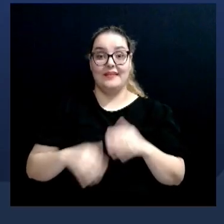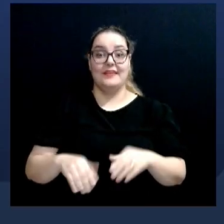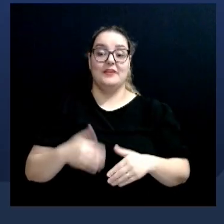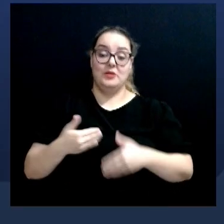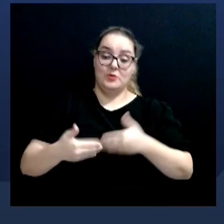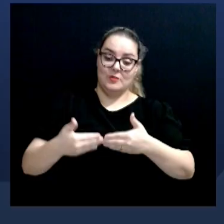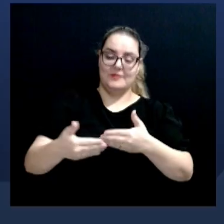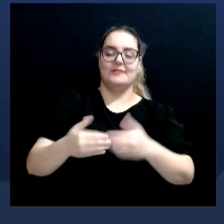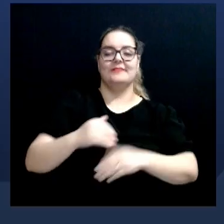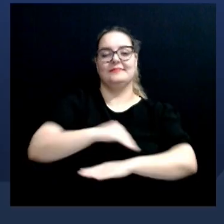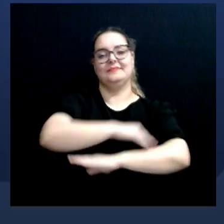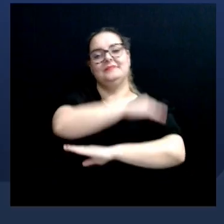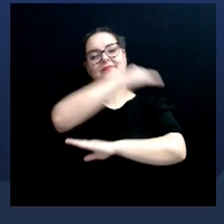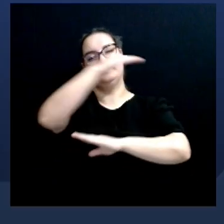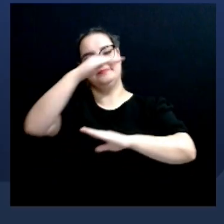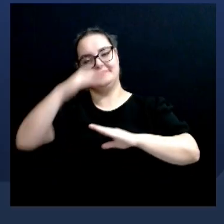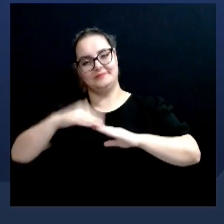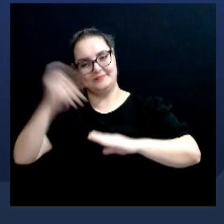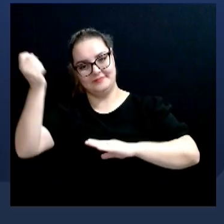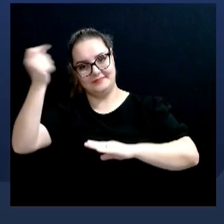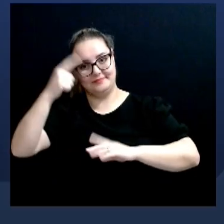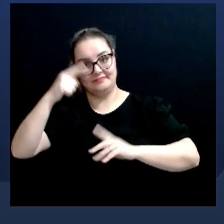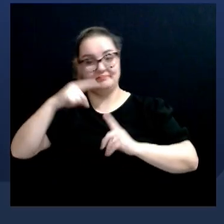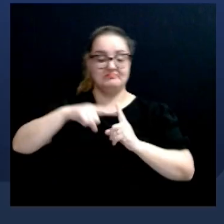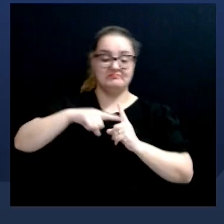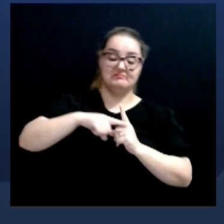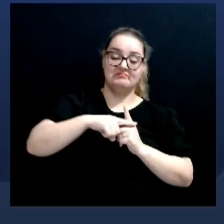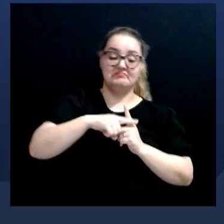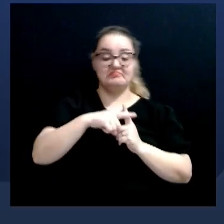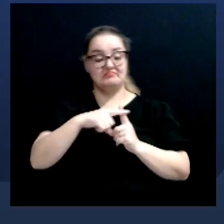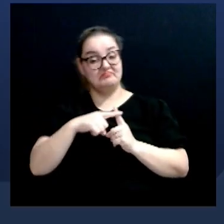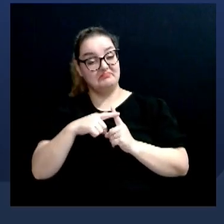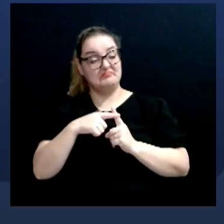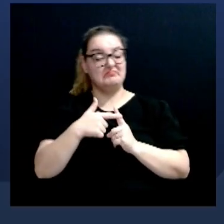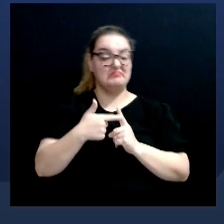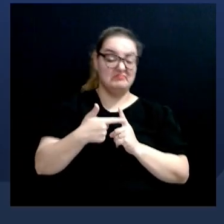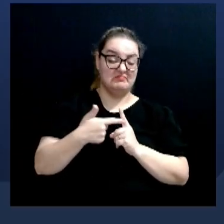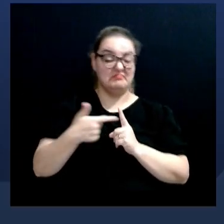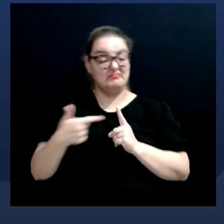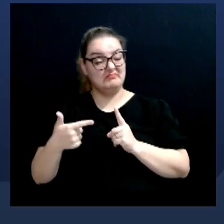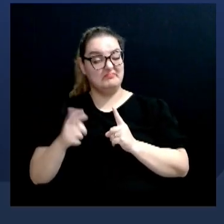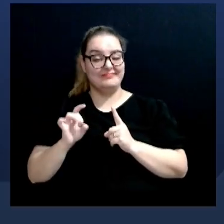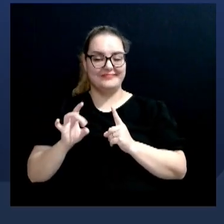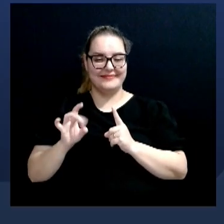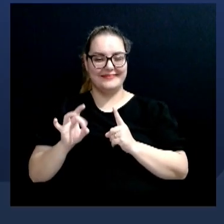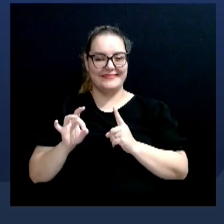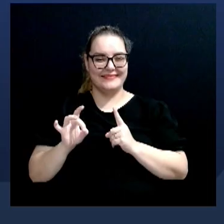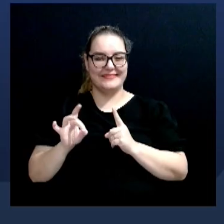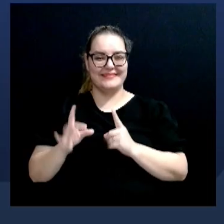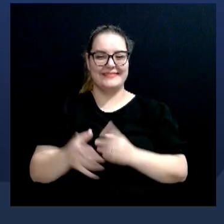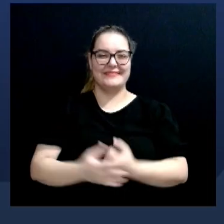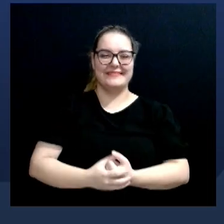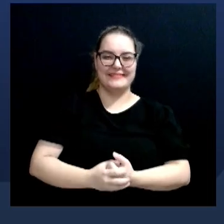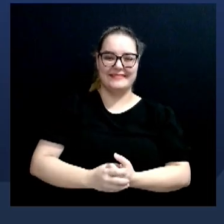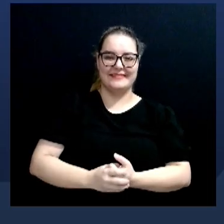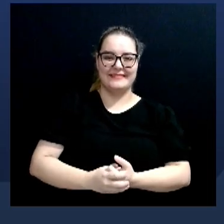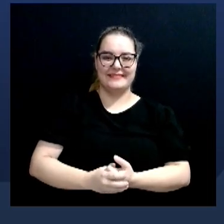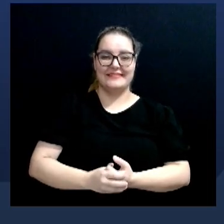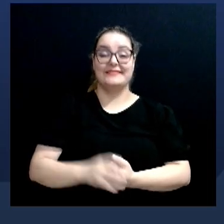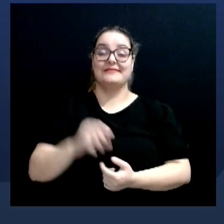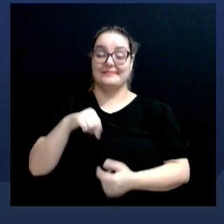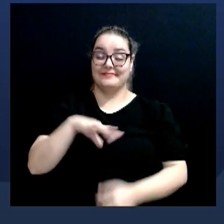com a presença do sol, o termômetro até sobe, mas ele não passa dos 22 graus aqui na cidade